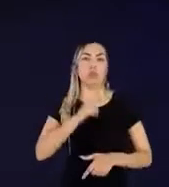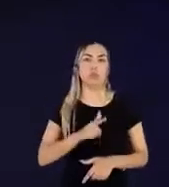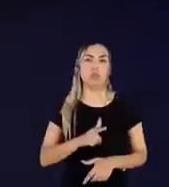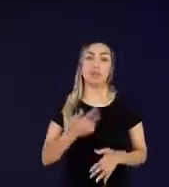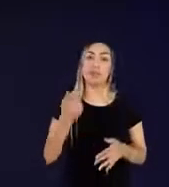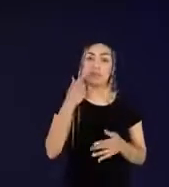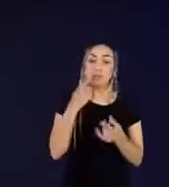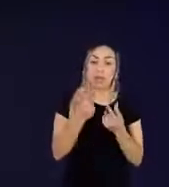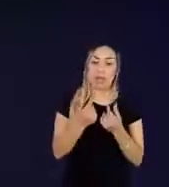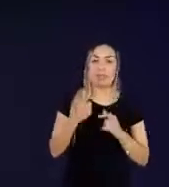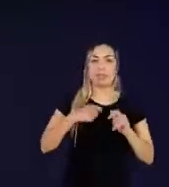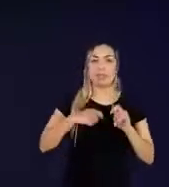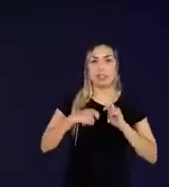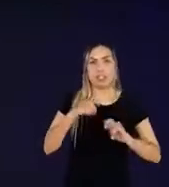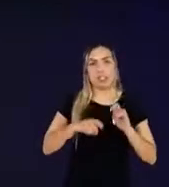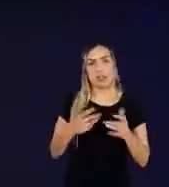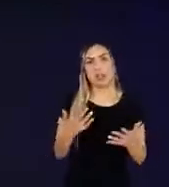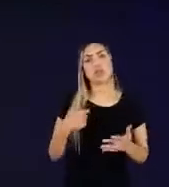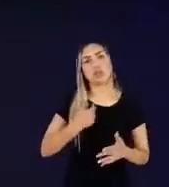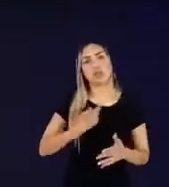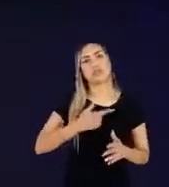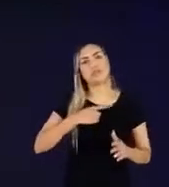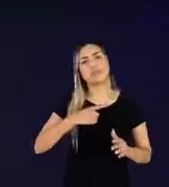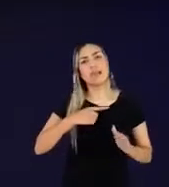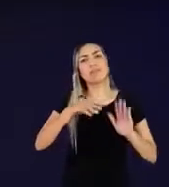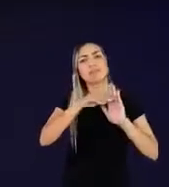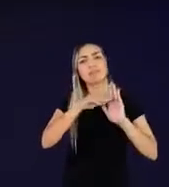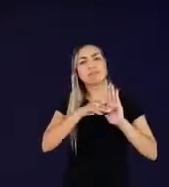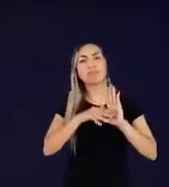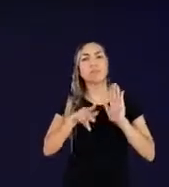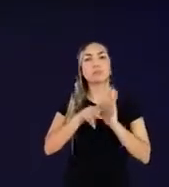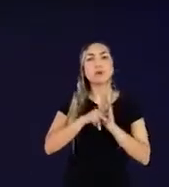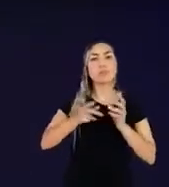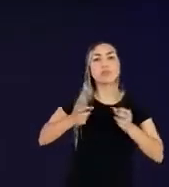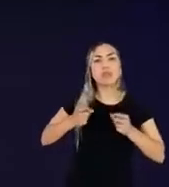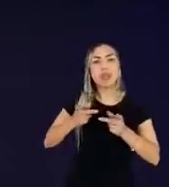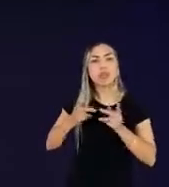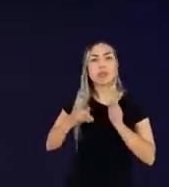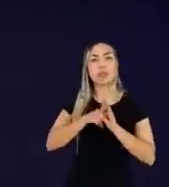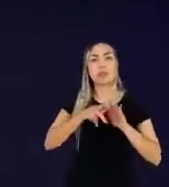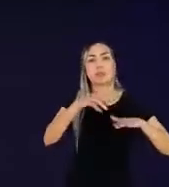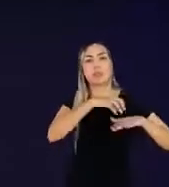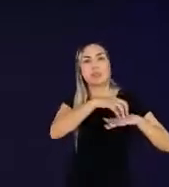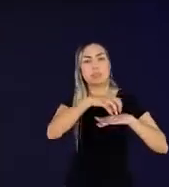agora há pouco. Nós temos um mecanismo chamado mecanismo de venda de excedentes das distribuidoras, que é um mecanismo